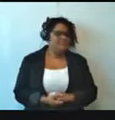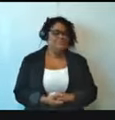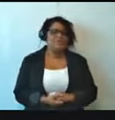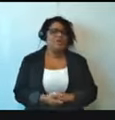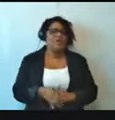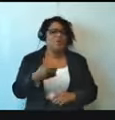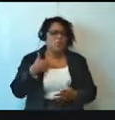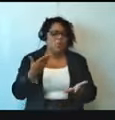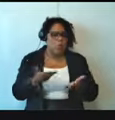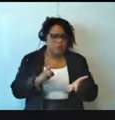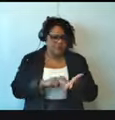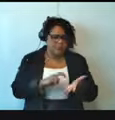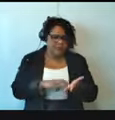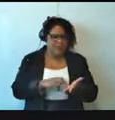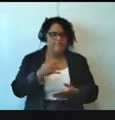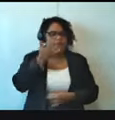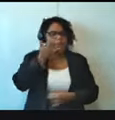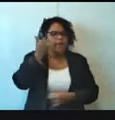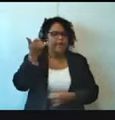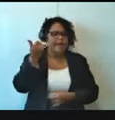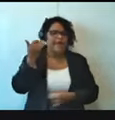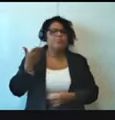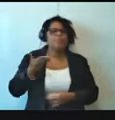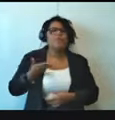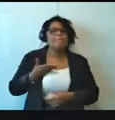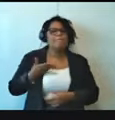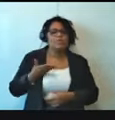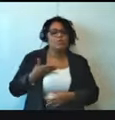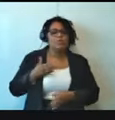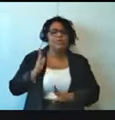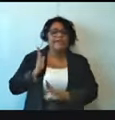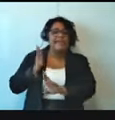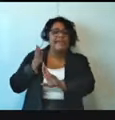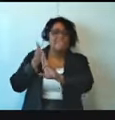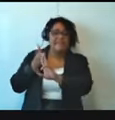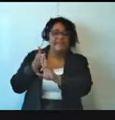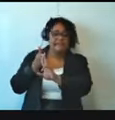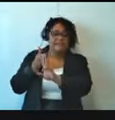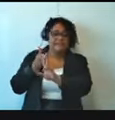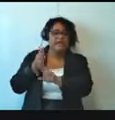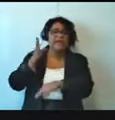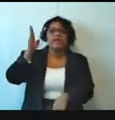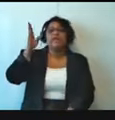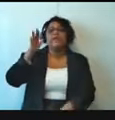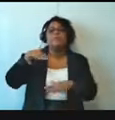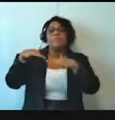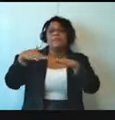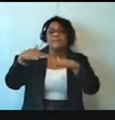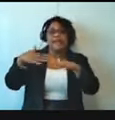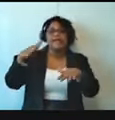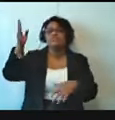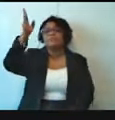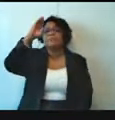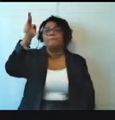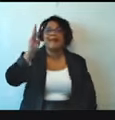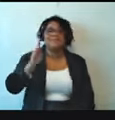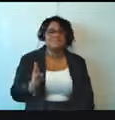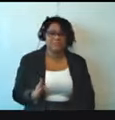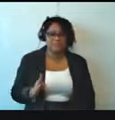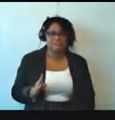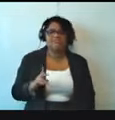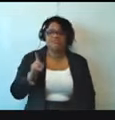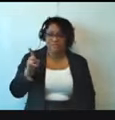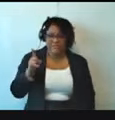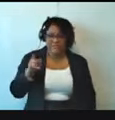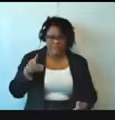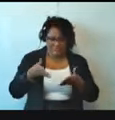conhecido meu, que é uma grande referência em mobilidade nacional, e ele é daqui de Belo Horizonte, que é o